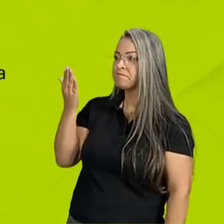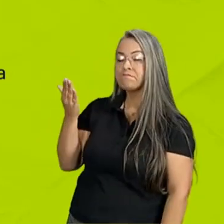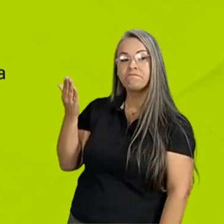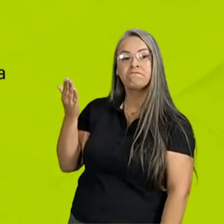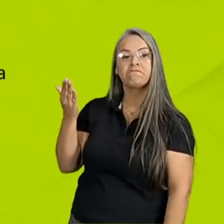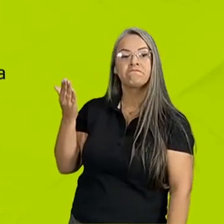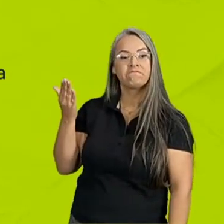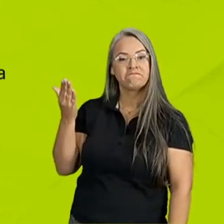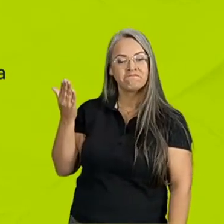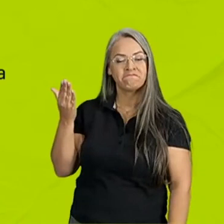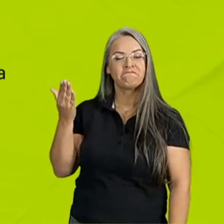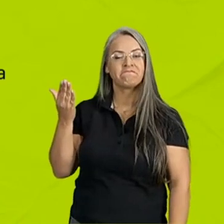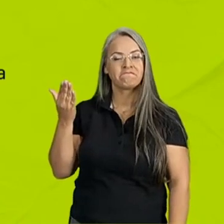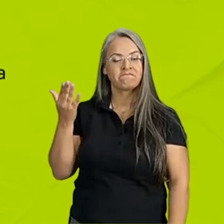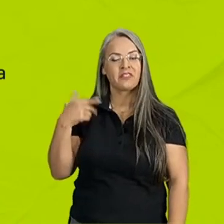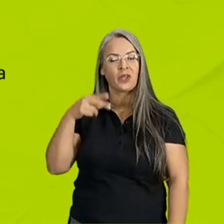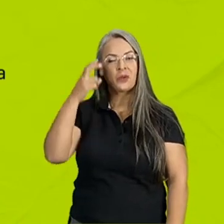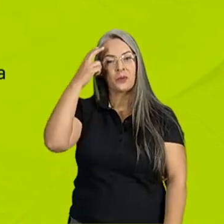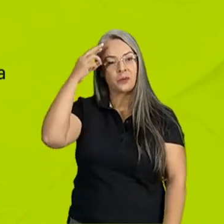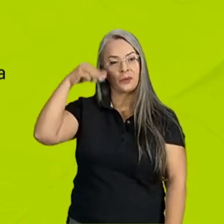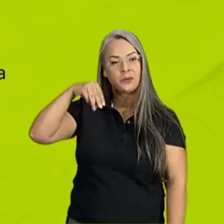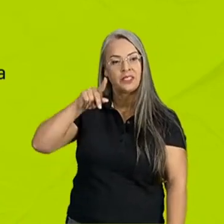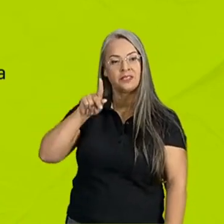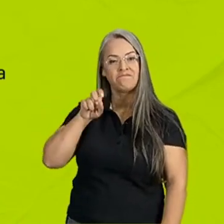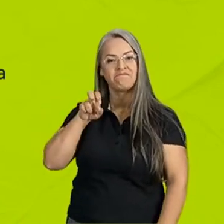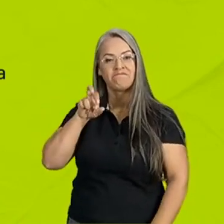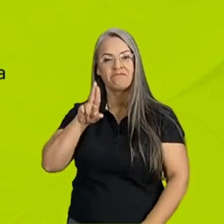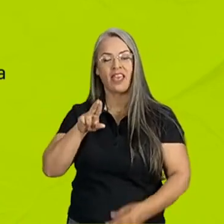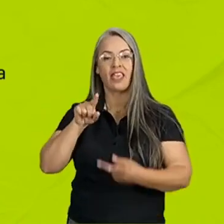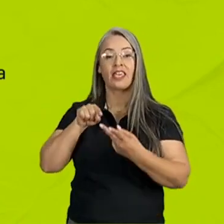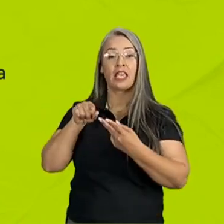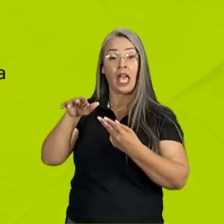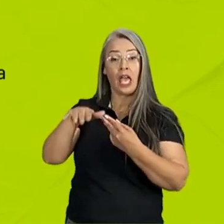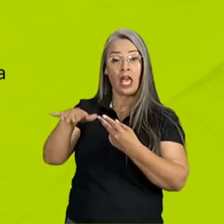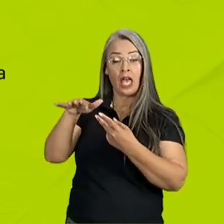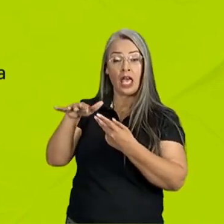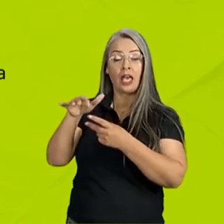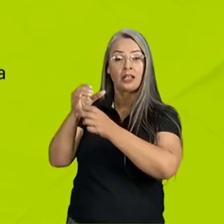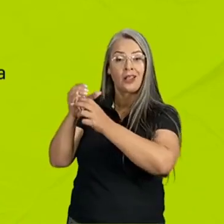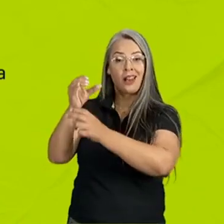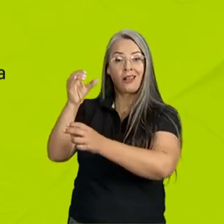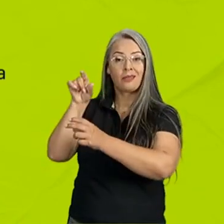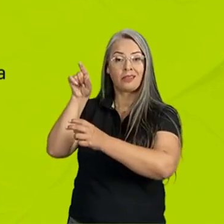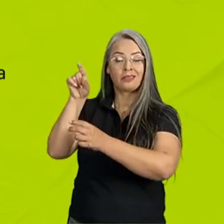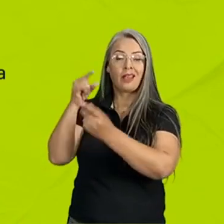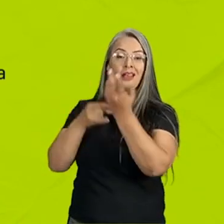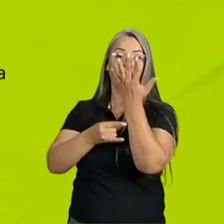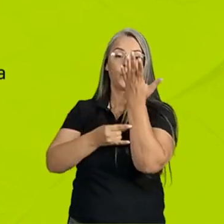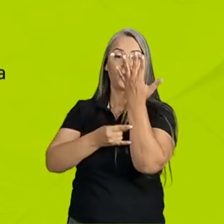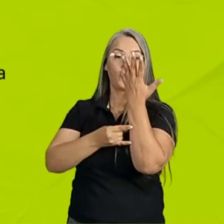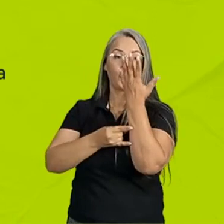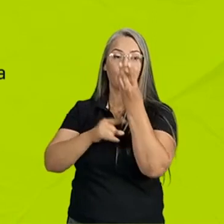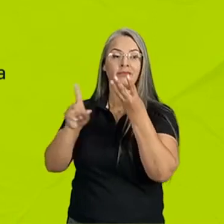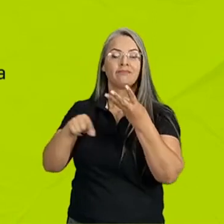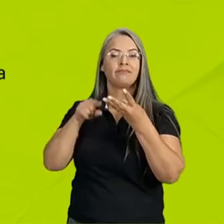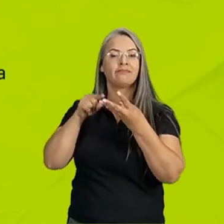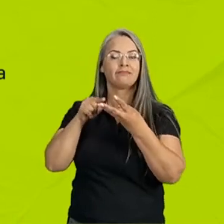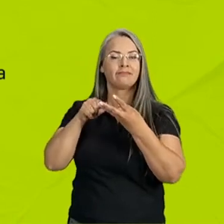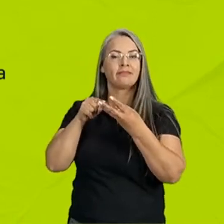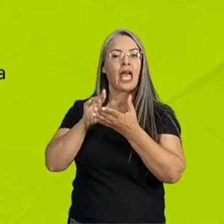laboratório bem legal lá na UFMG vimos alguns usos e aplicações dessa impressora 3D